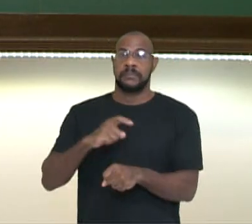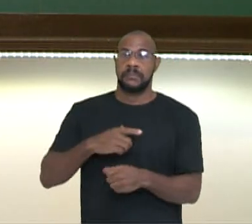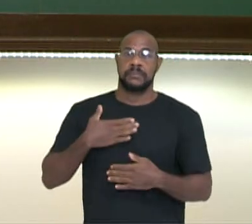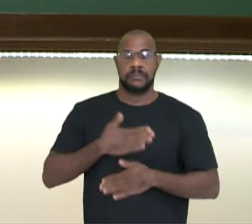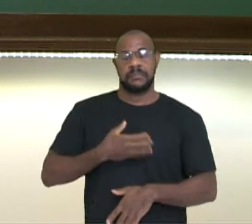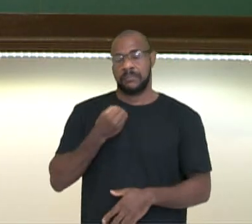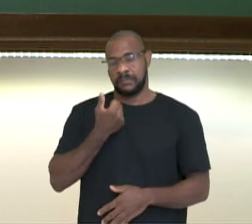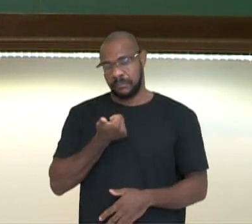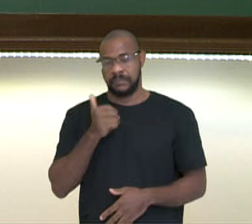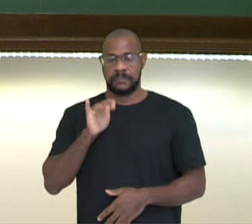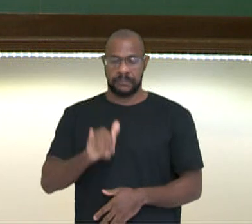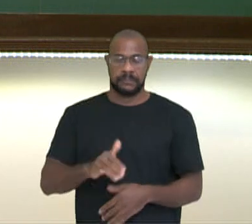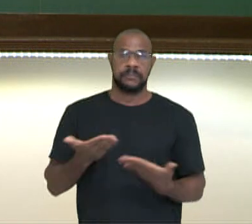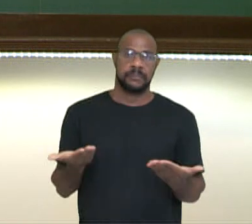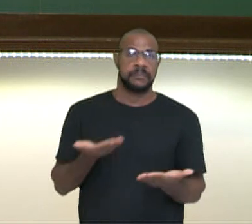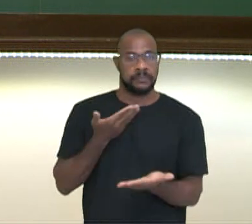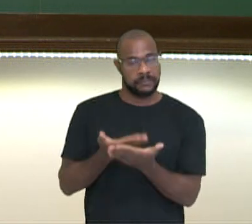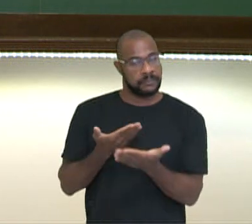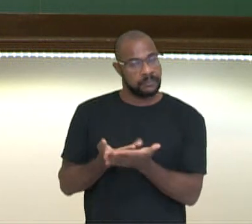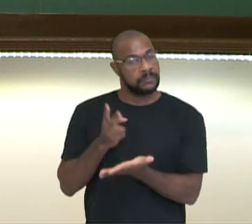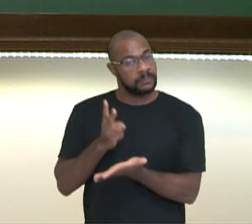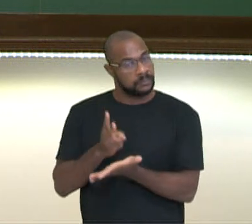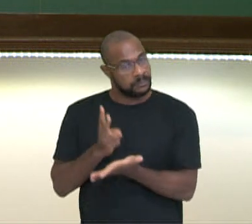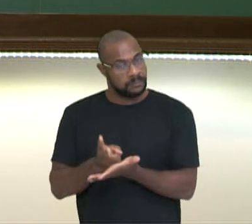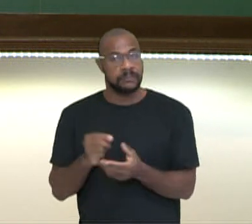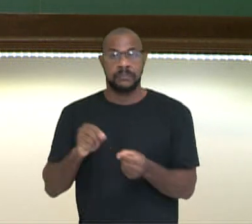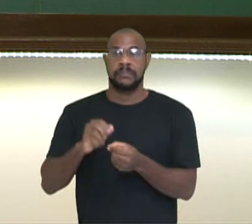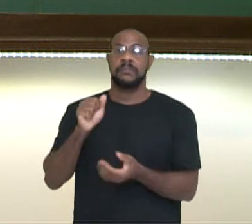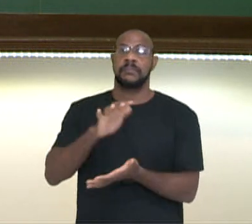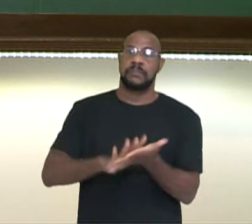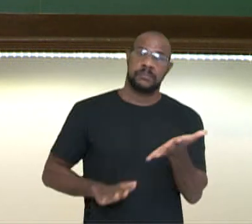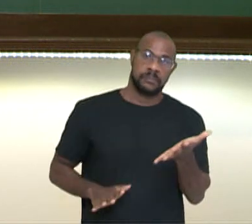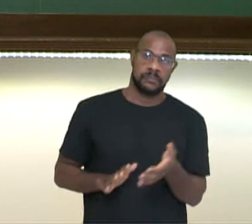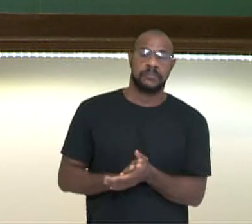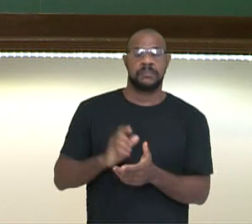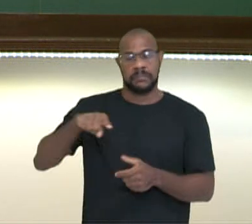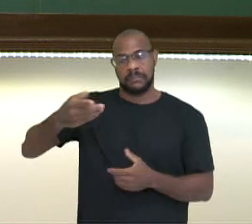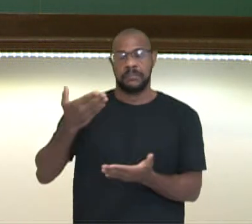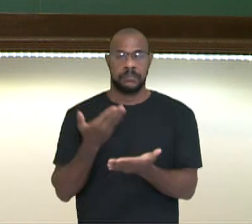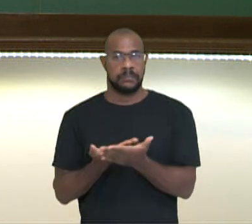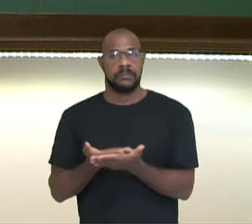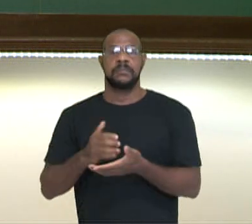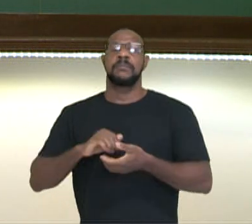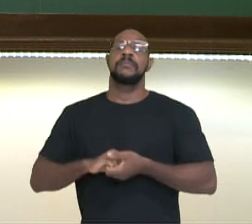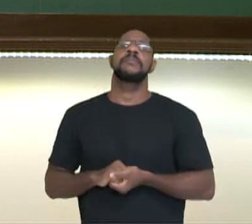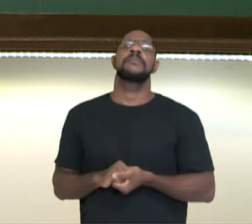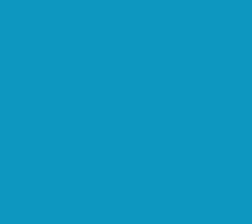fiquem bem, não deixem de estudar, fazer as atividades e nós nos vemos na próxima aula.